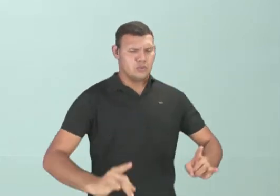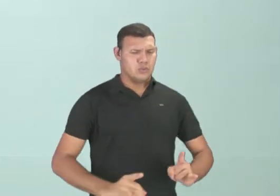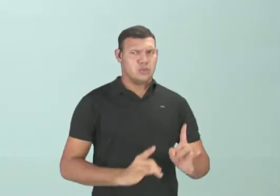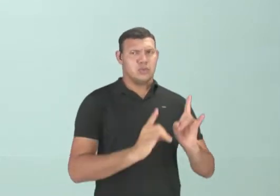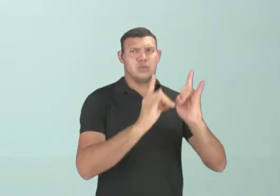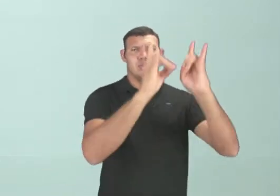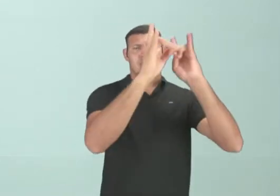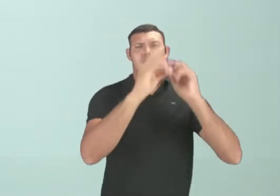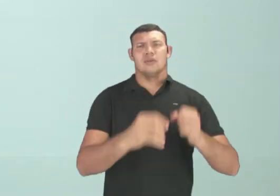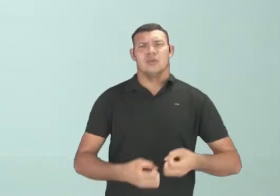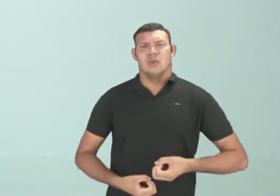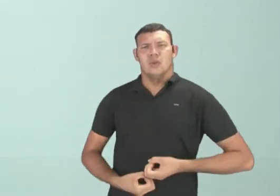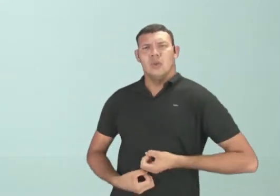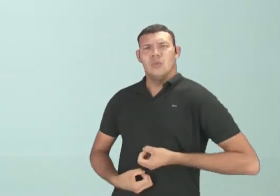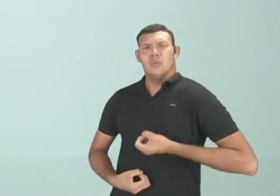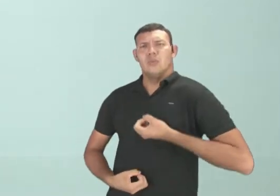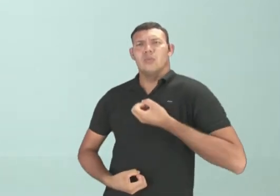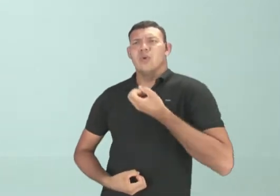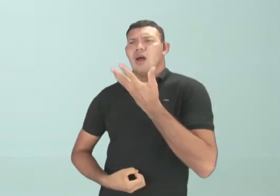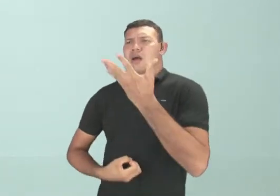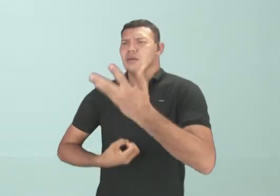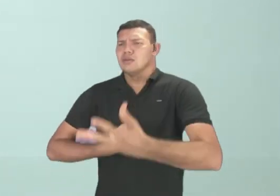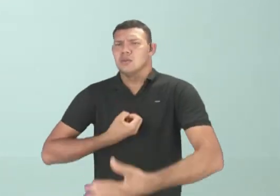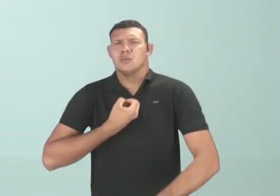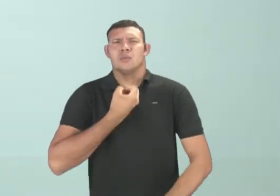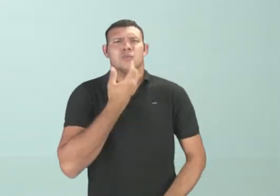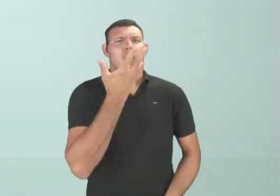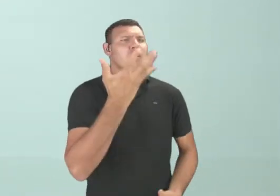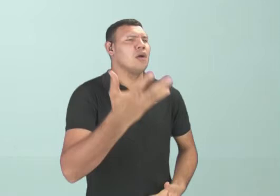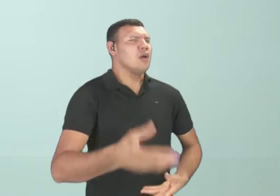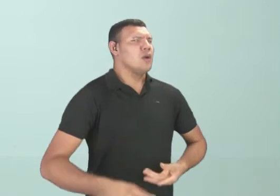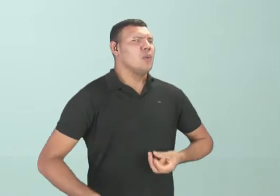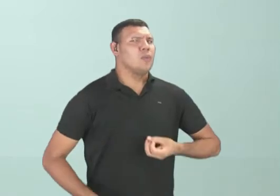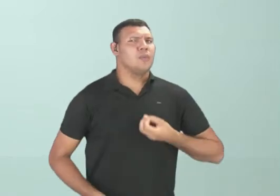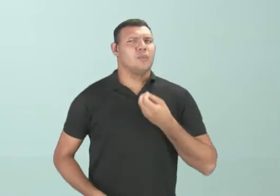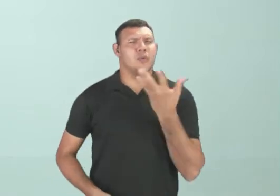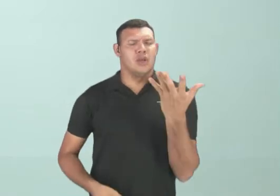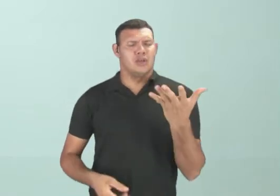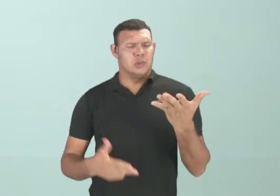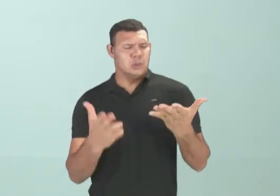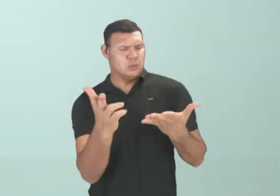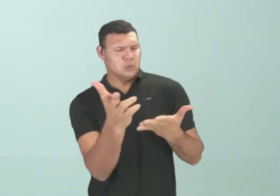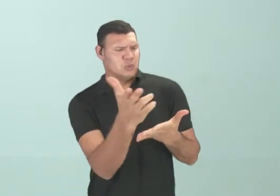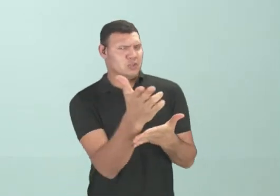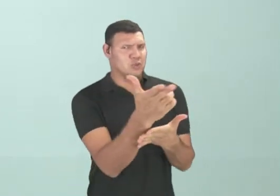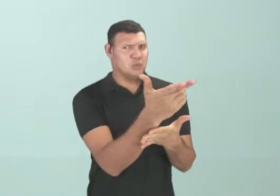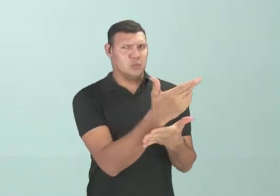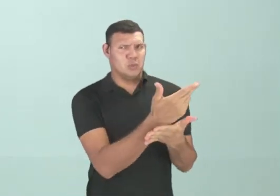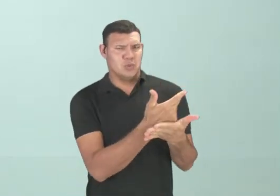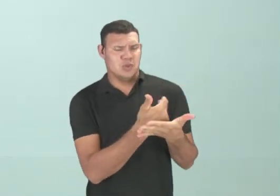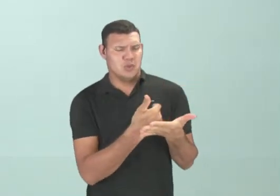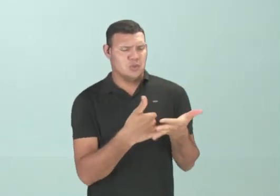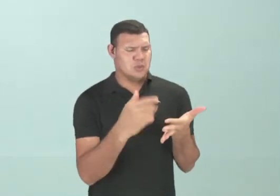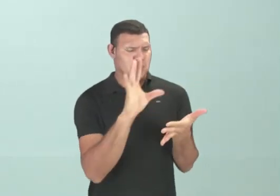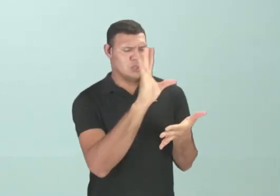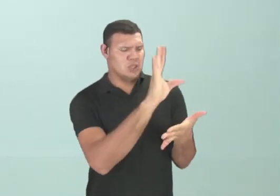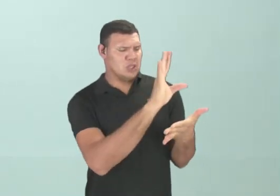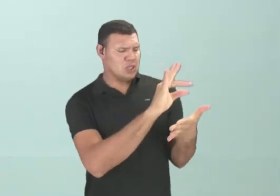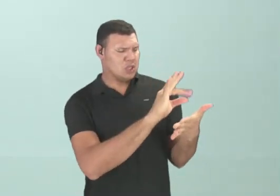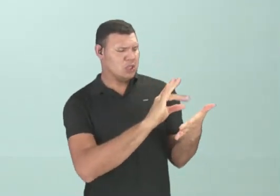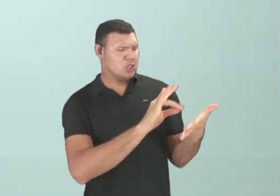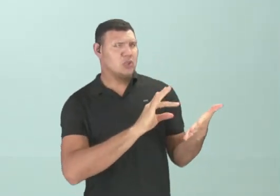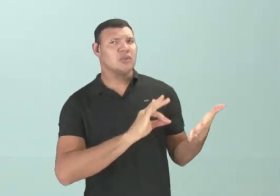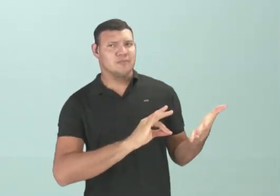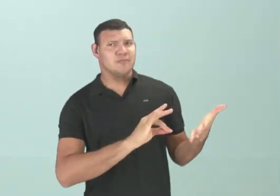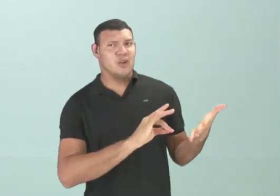palácios. Por isso que se chama poesia palaciana. E ela era toda rebuscada, né, melhor elaborada,